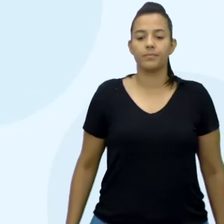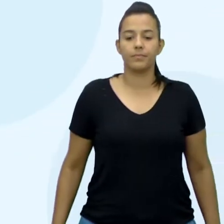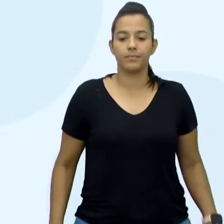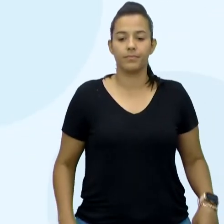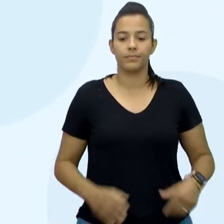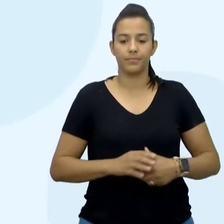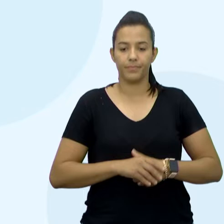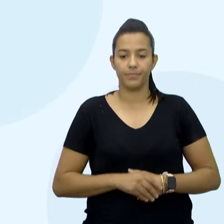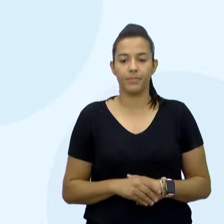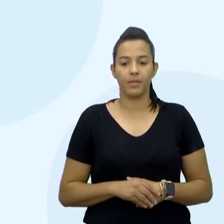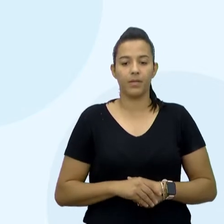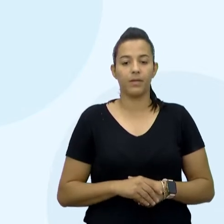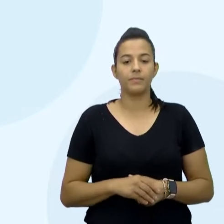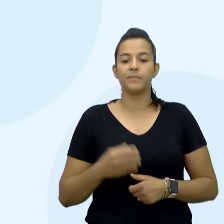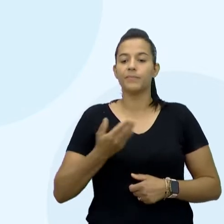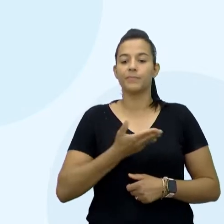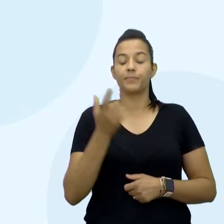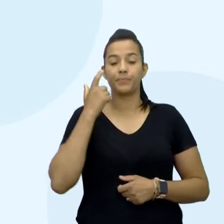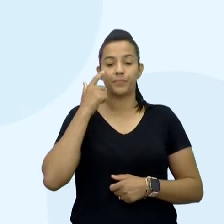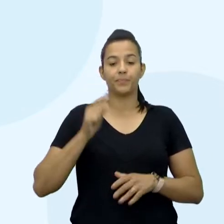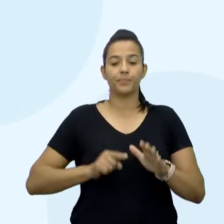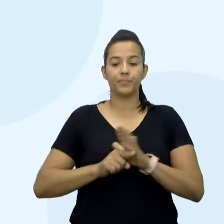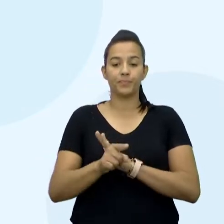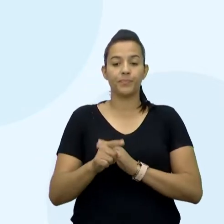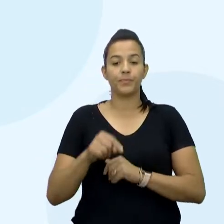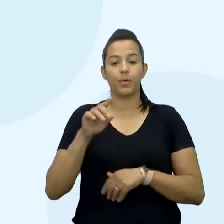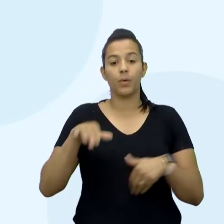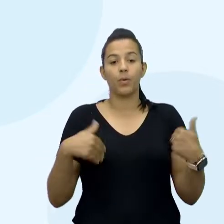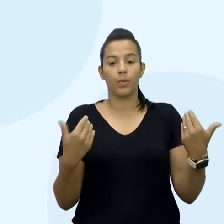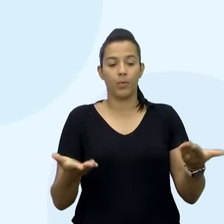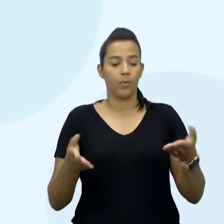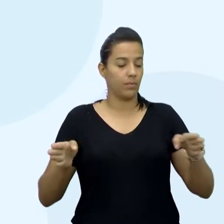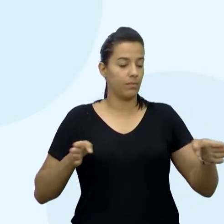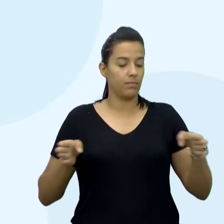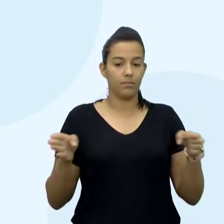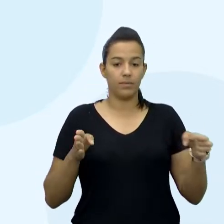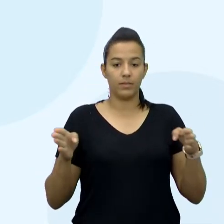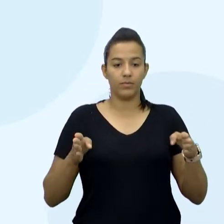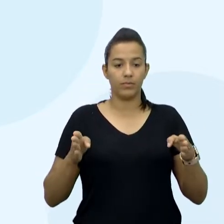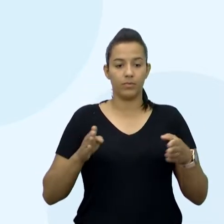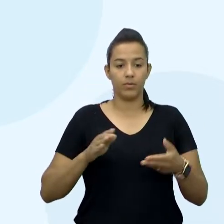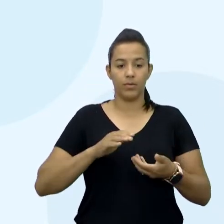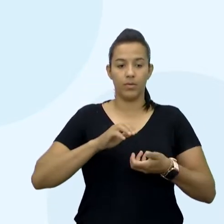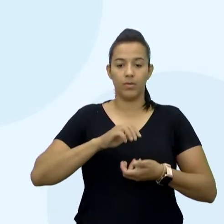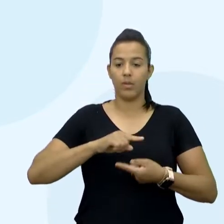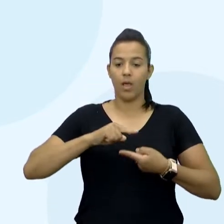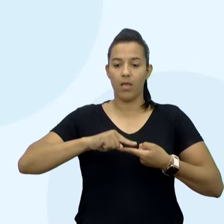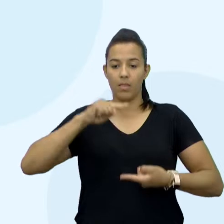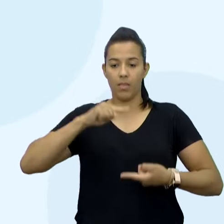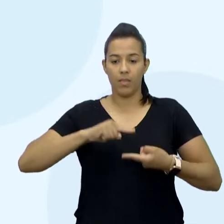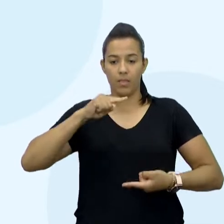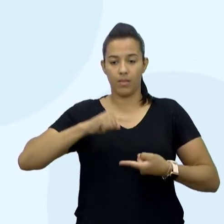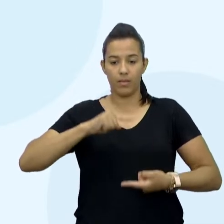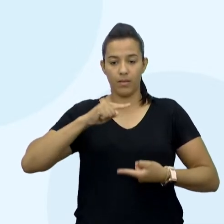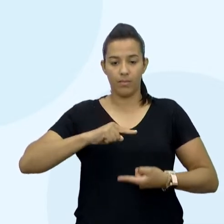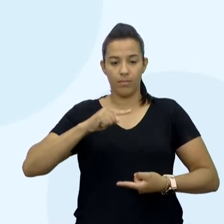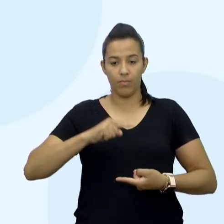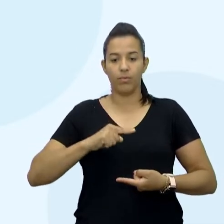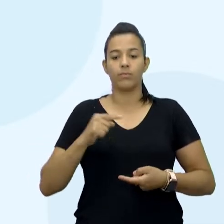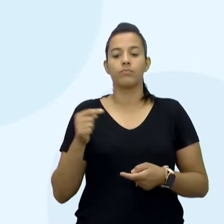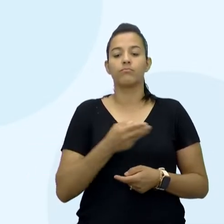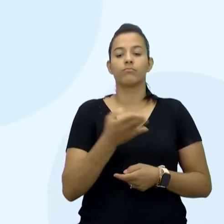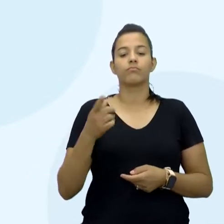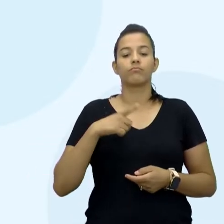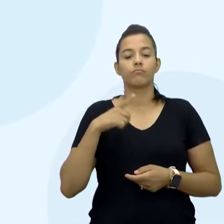unidimensional. Para vocês. A pergunta é: qual o período de oscilação dessa molinha Qual a amplitude que ele